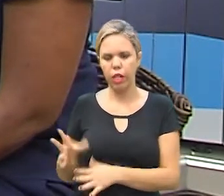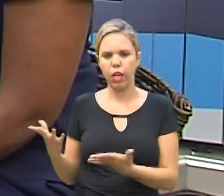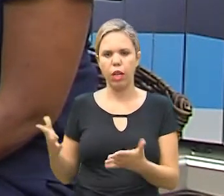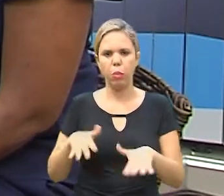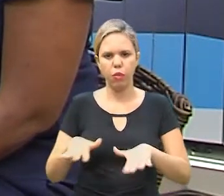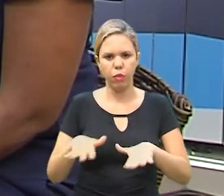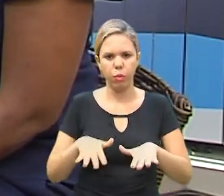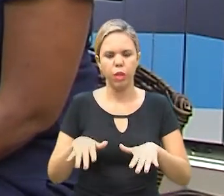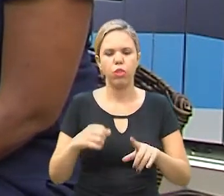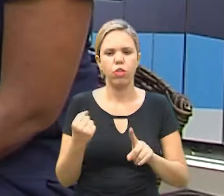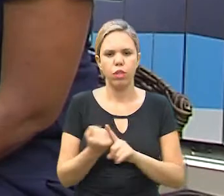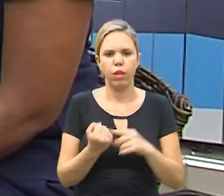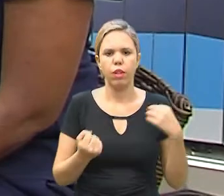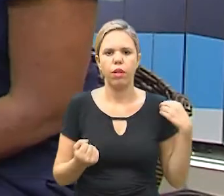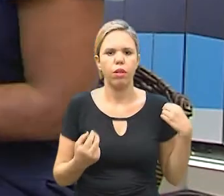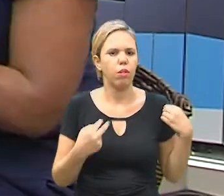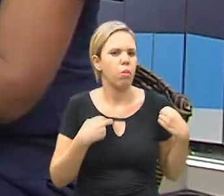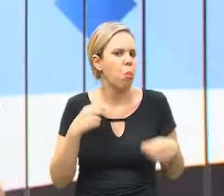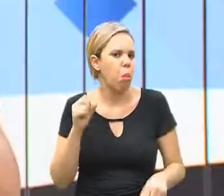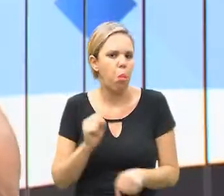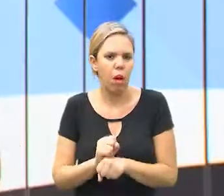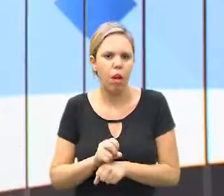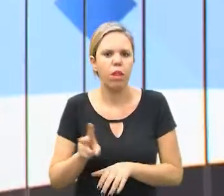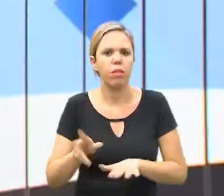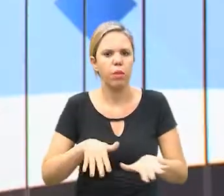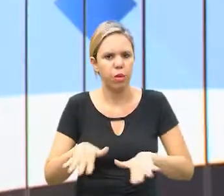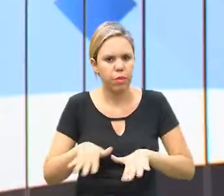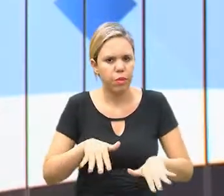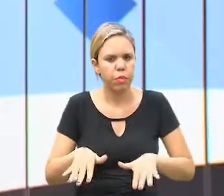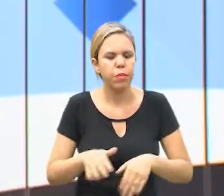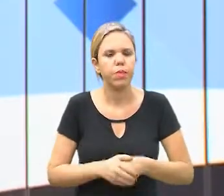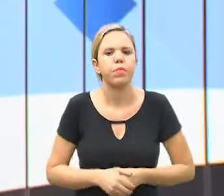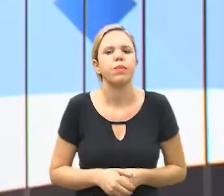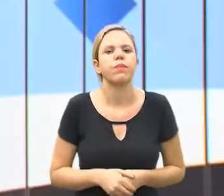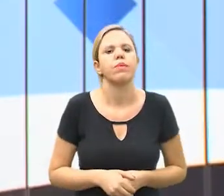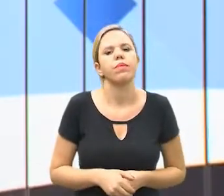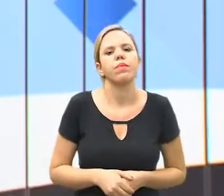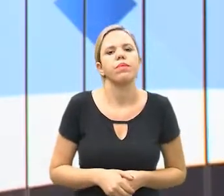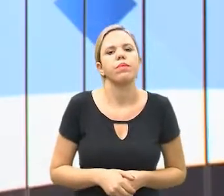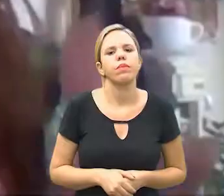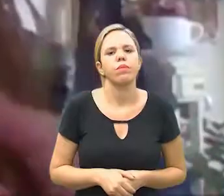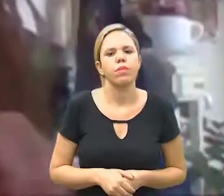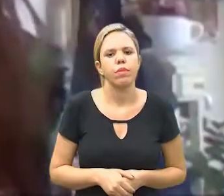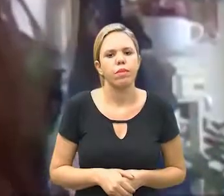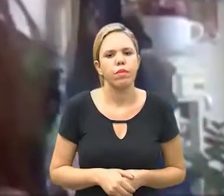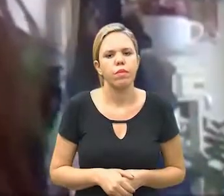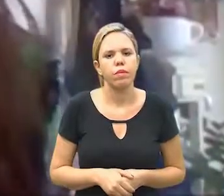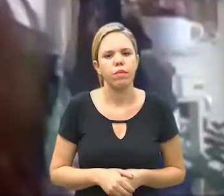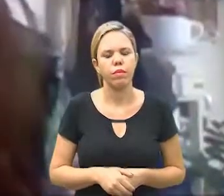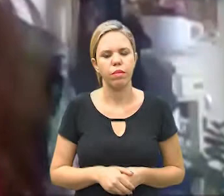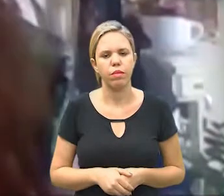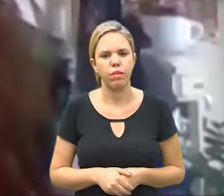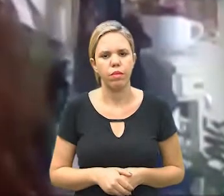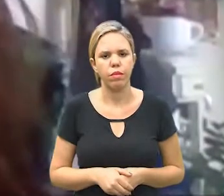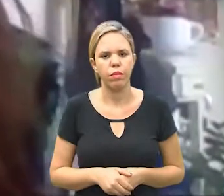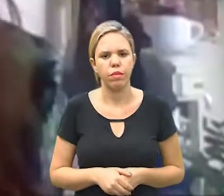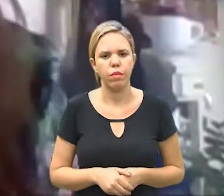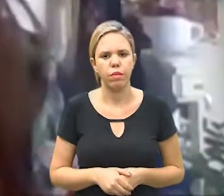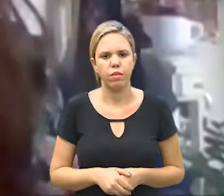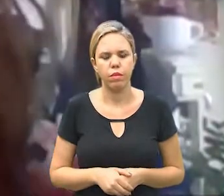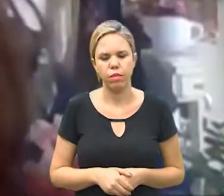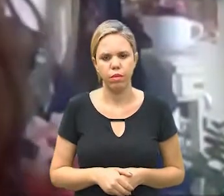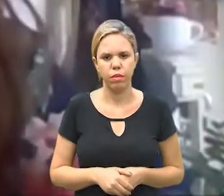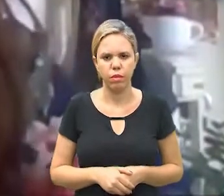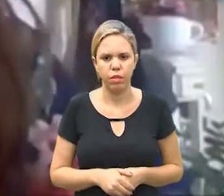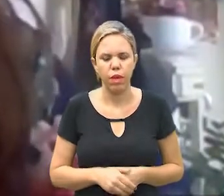movimento é aquela coisa que não para, que está sempre em circulação, agindo, está sempre circulando. E aí